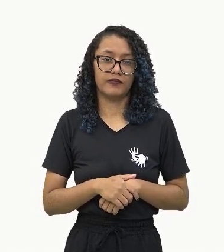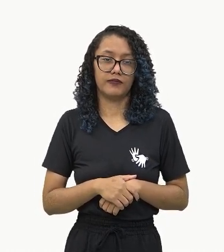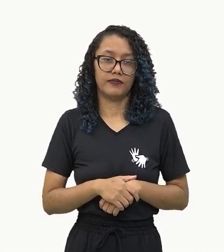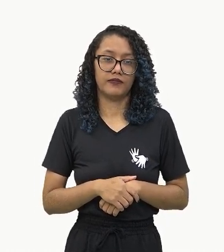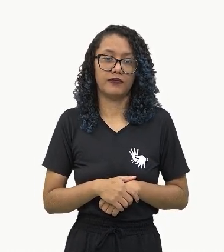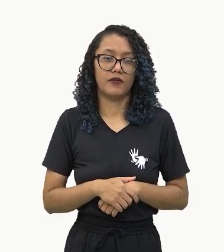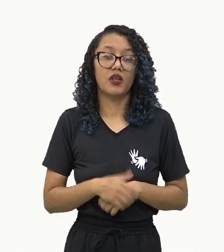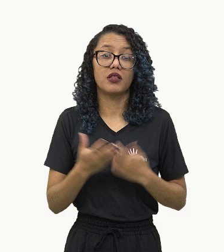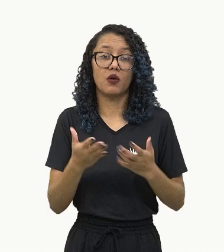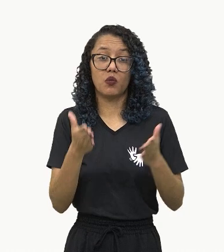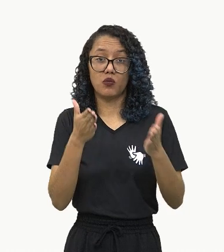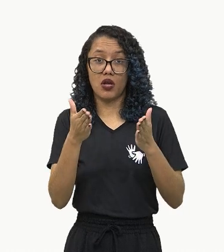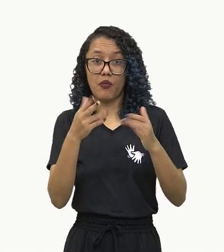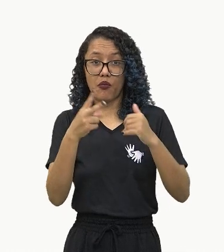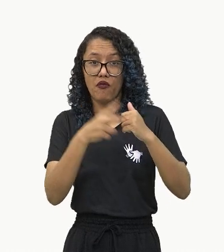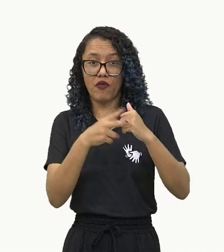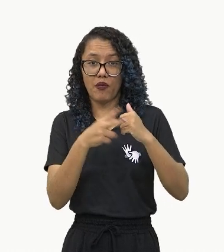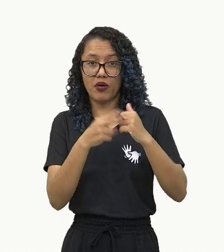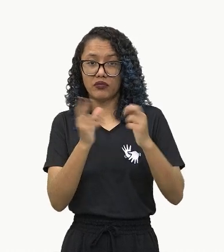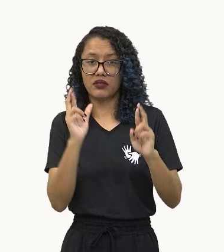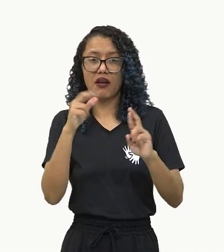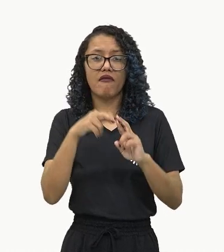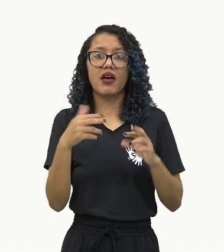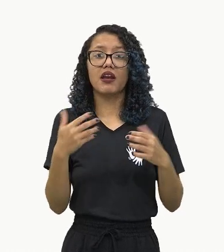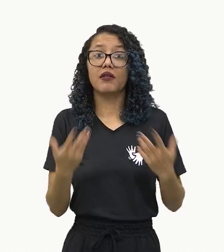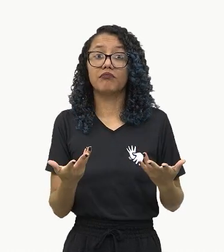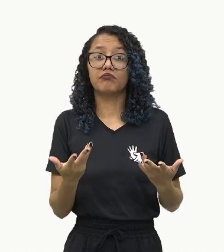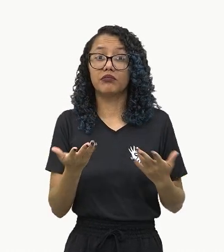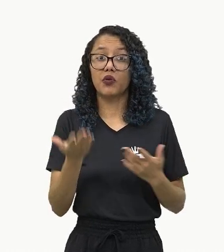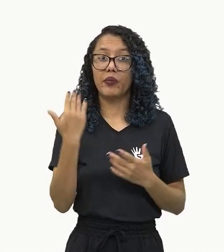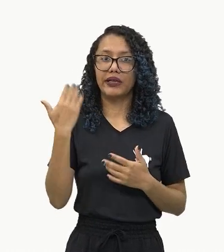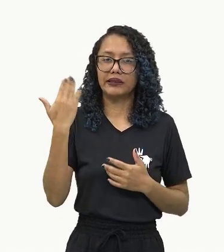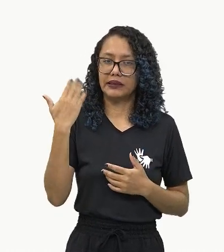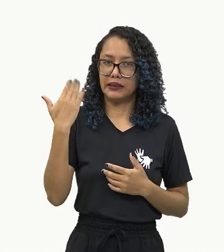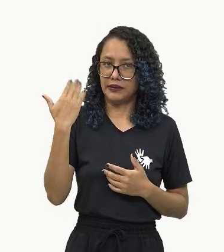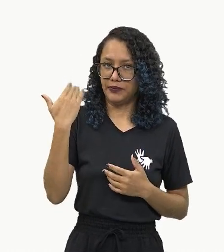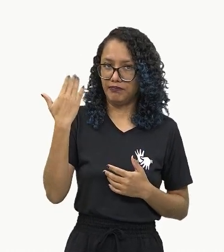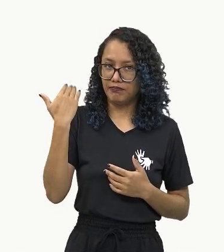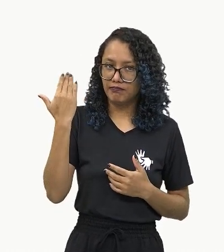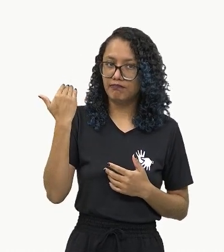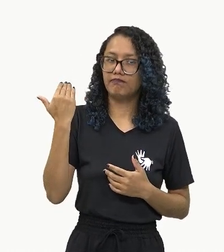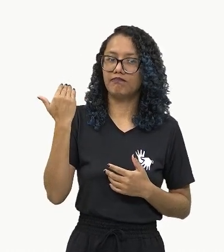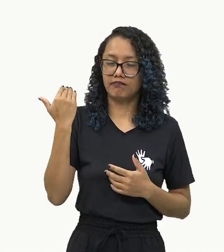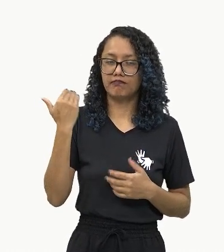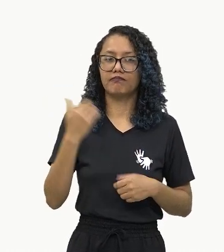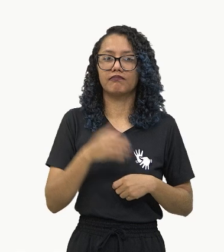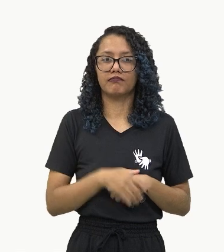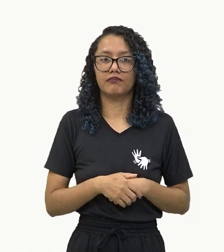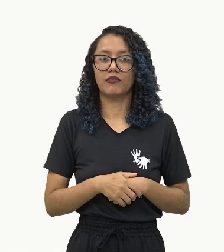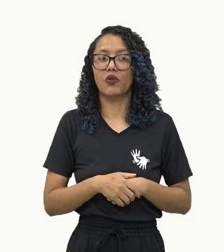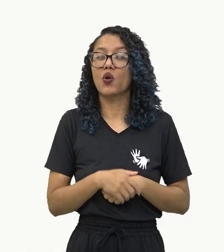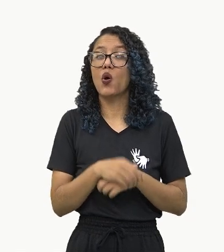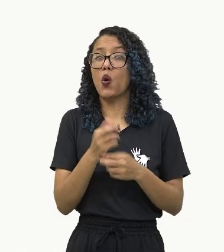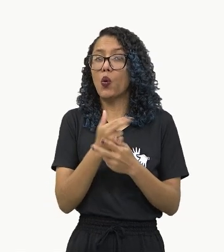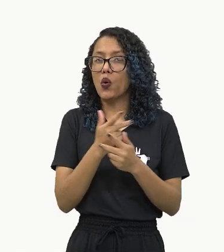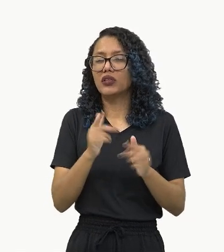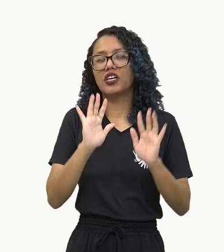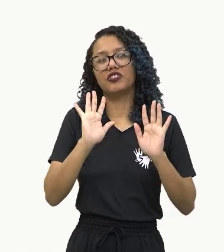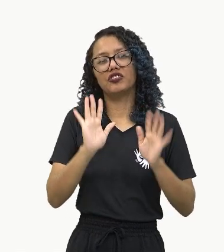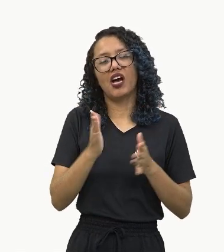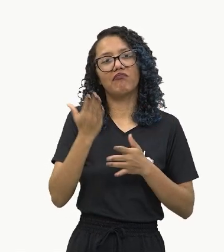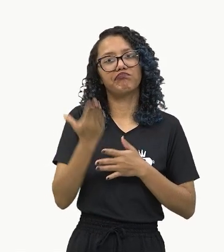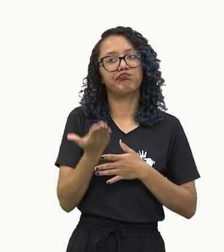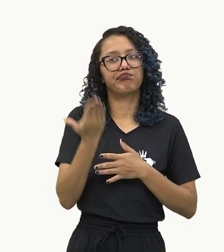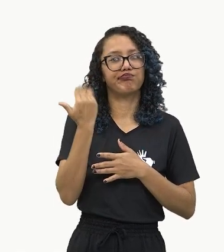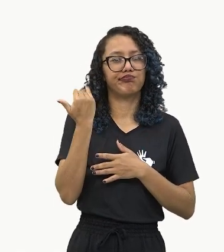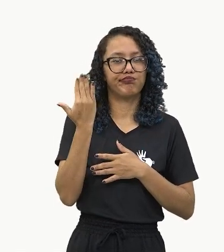ele está relacionado com o que mesmo? Com o passado, algo que já foi. Mas esse algo que